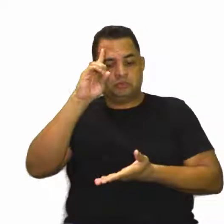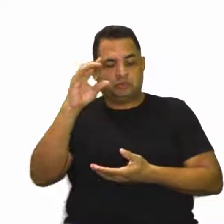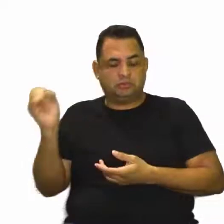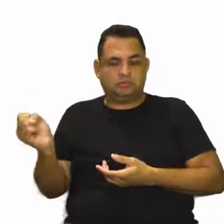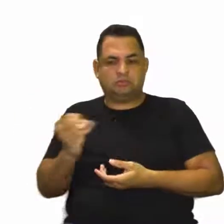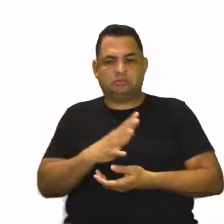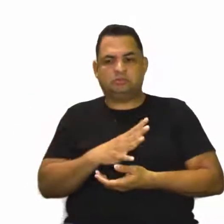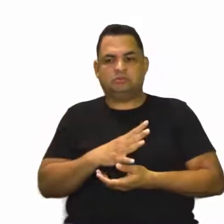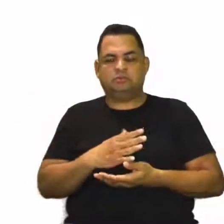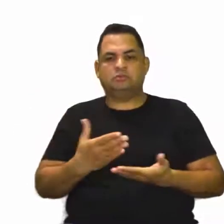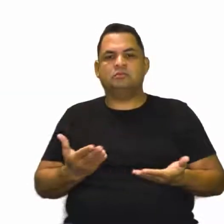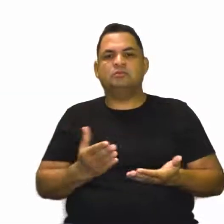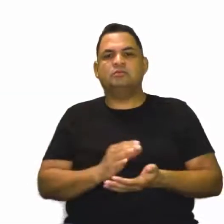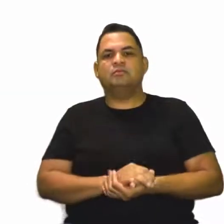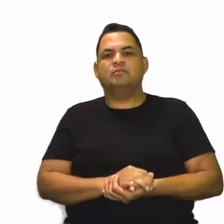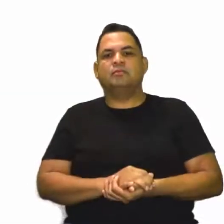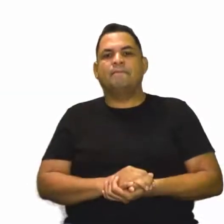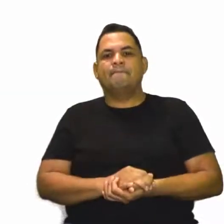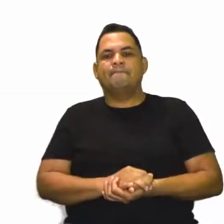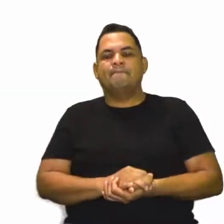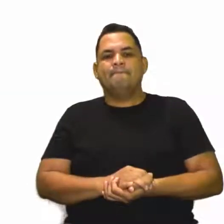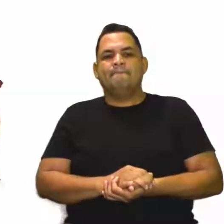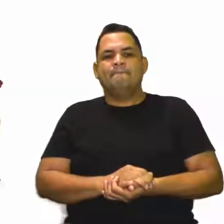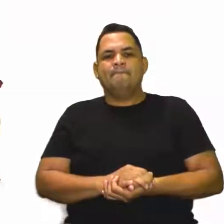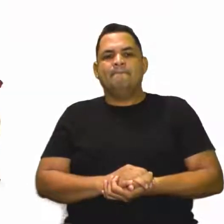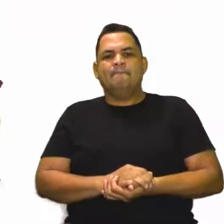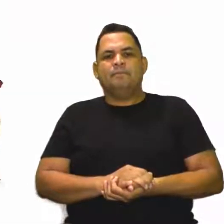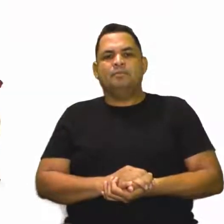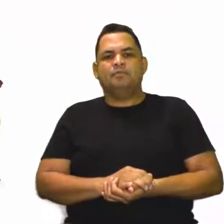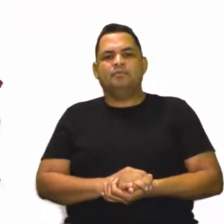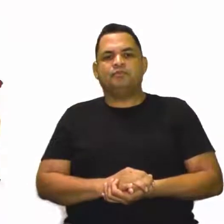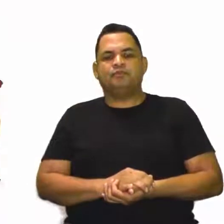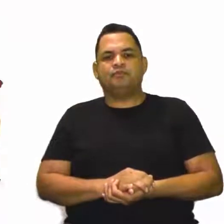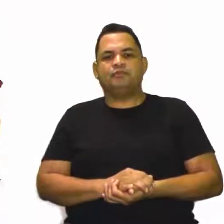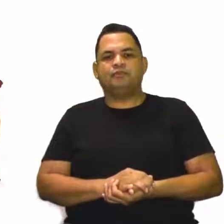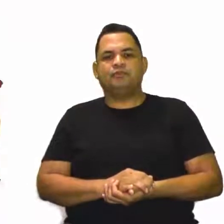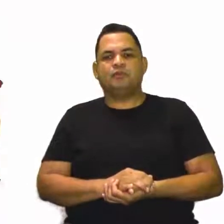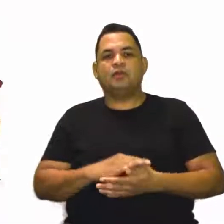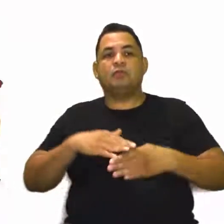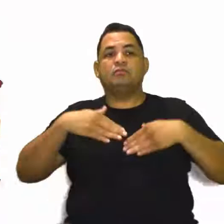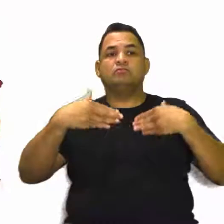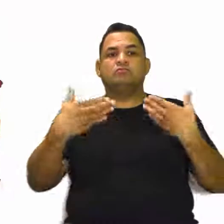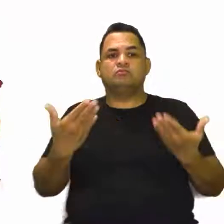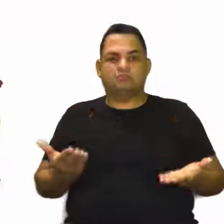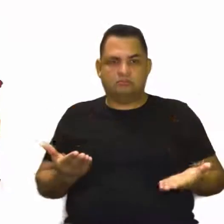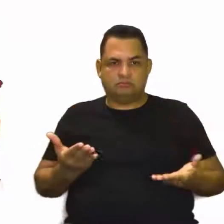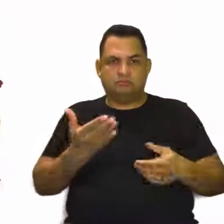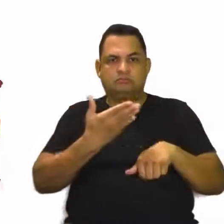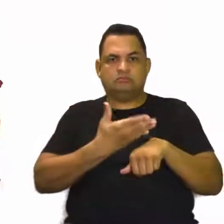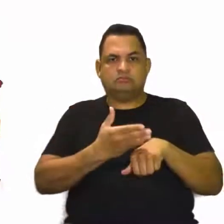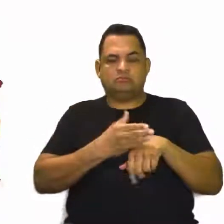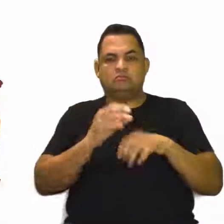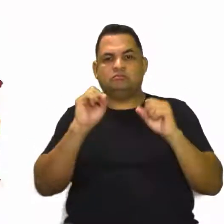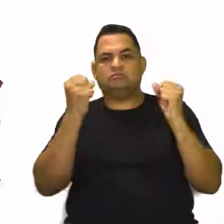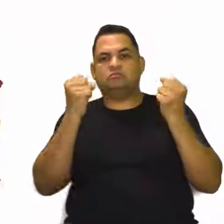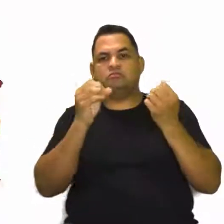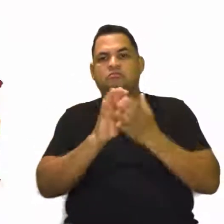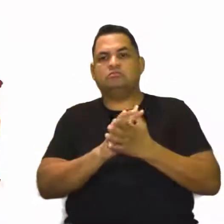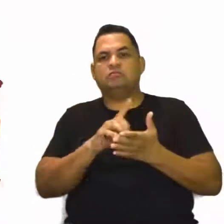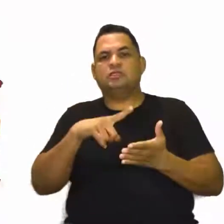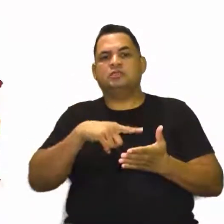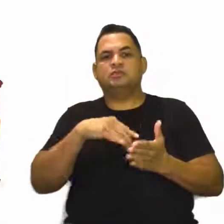do jovem, né, vida diária do jovem. Então, assim, quando a gente fala aí de prática de atividade física, a gente tem